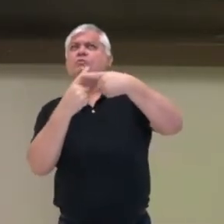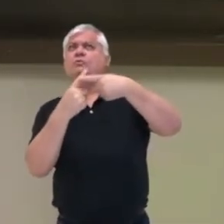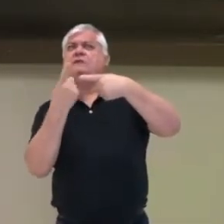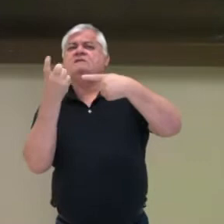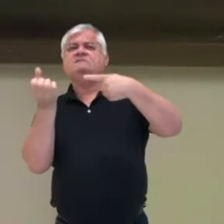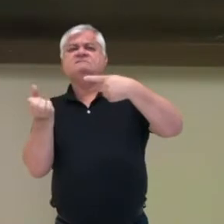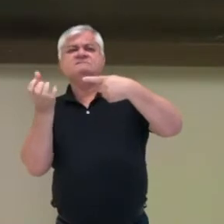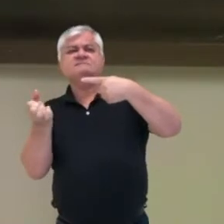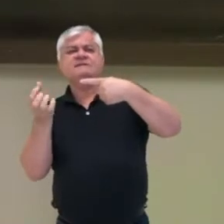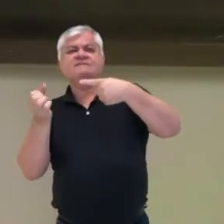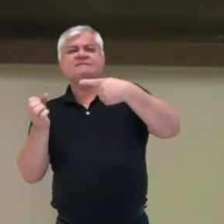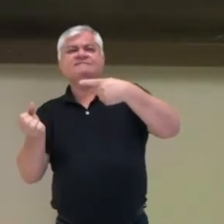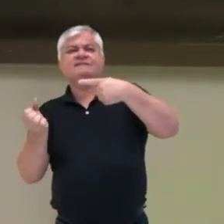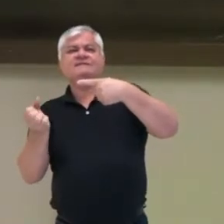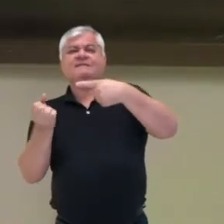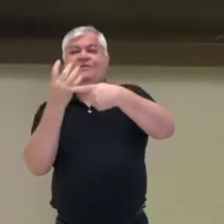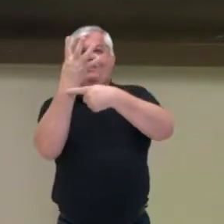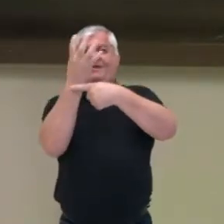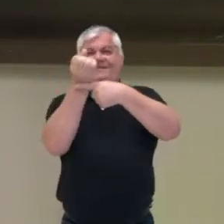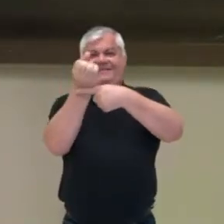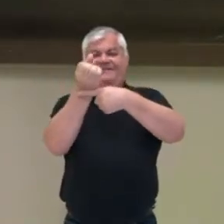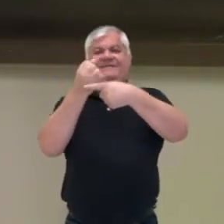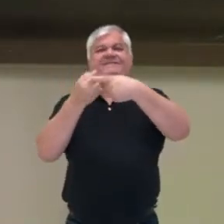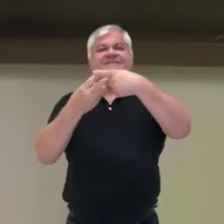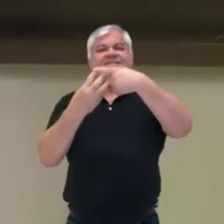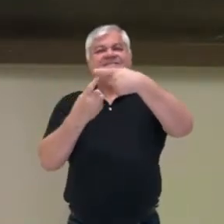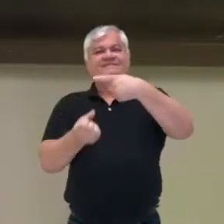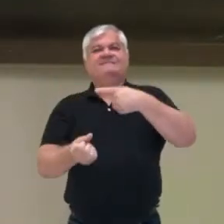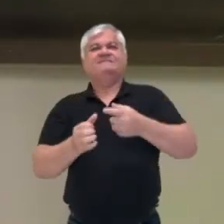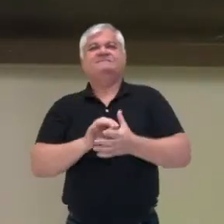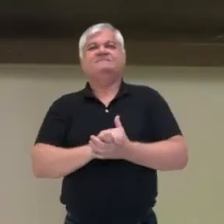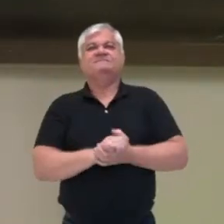4 vezes 4, 16.